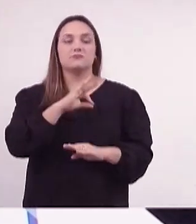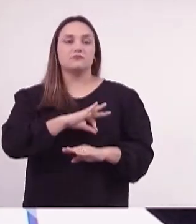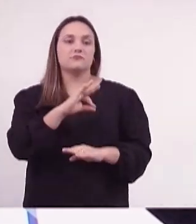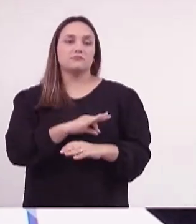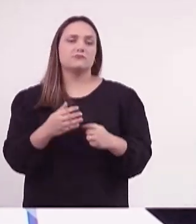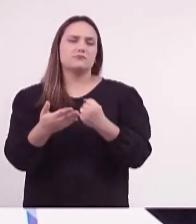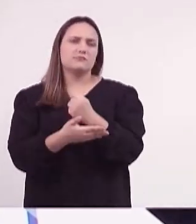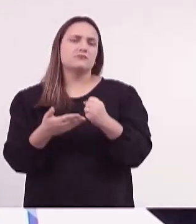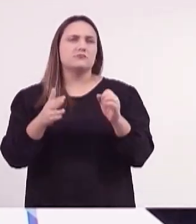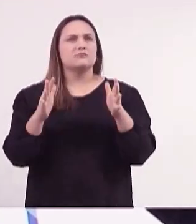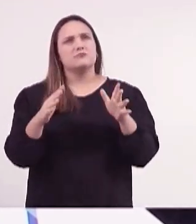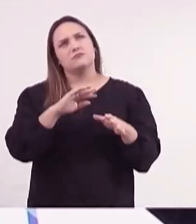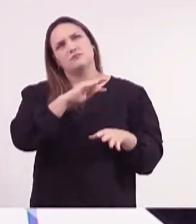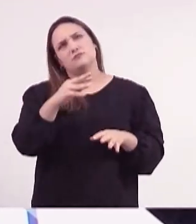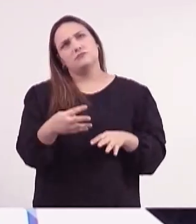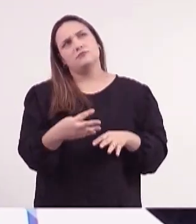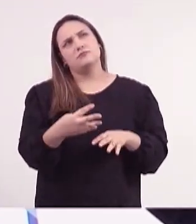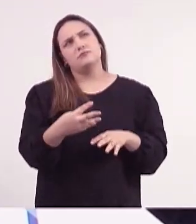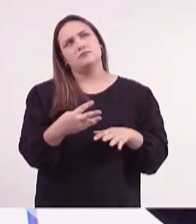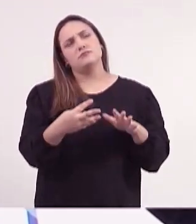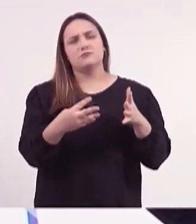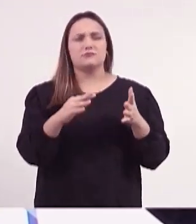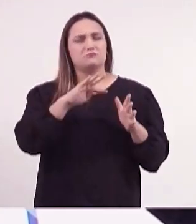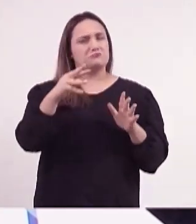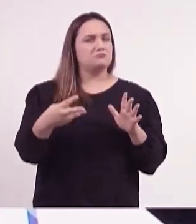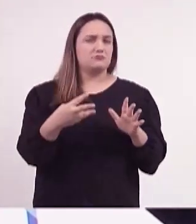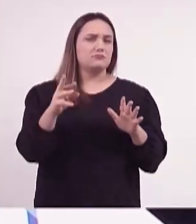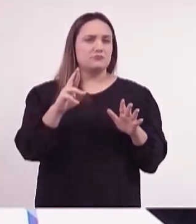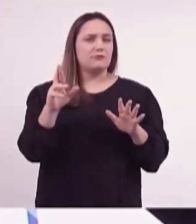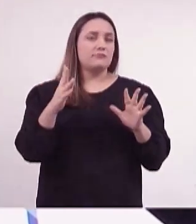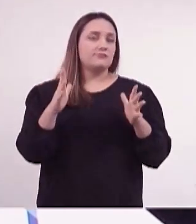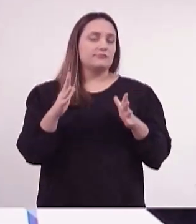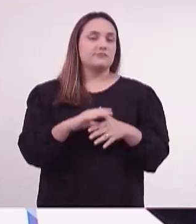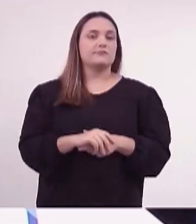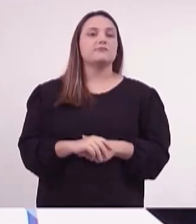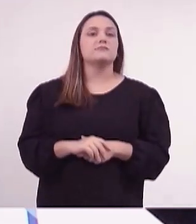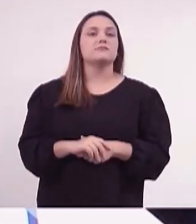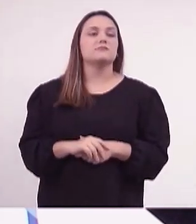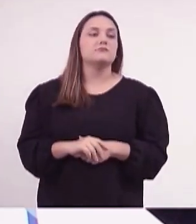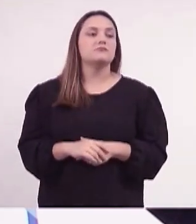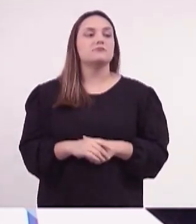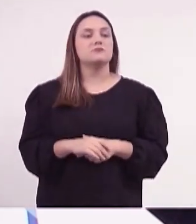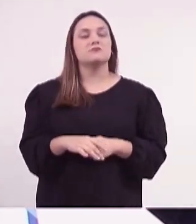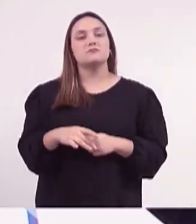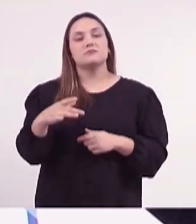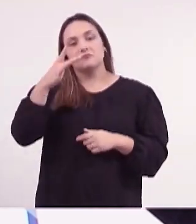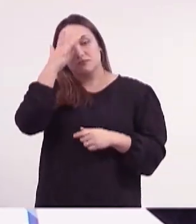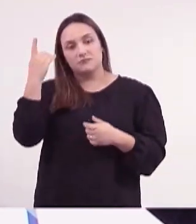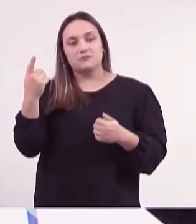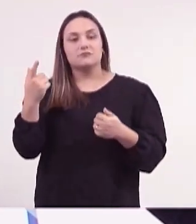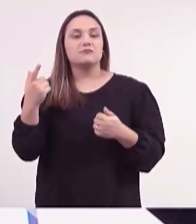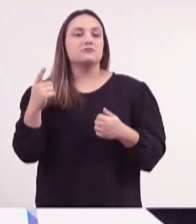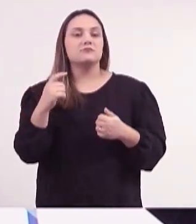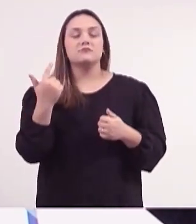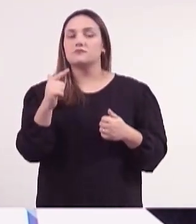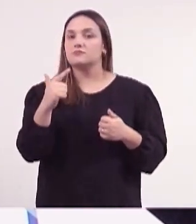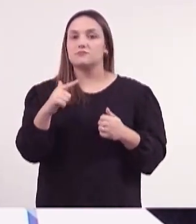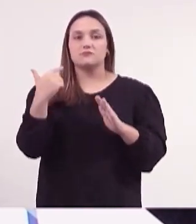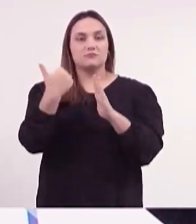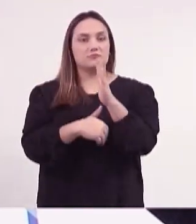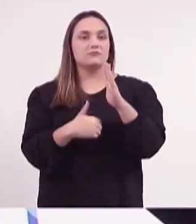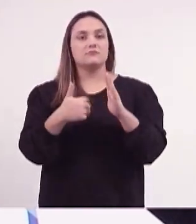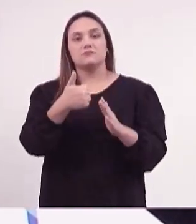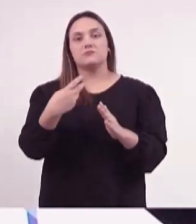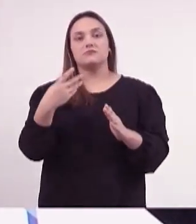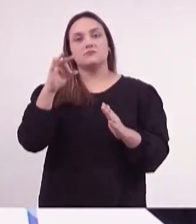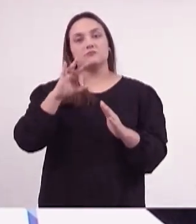mínimos, que hoje em torno de R$4.000, essas pessoas deixarão de ter o desconto dos